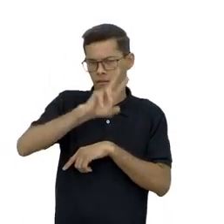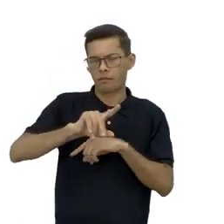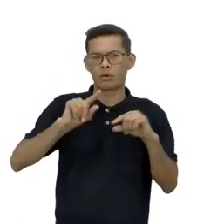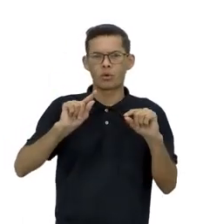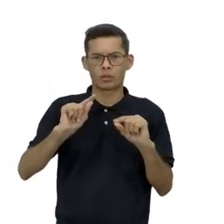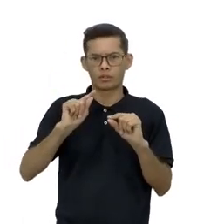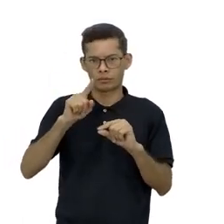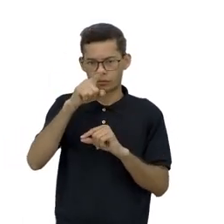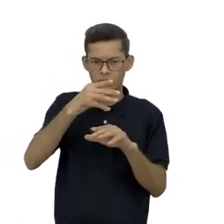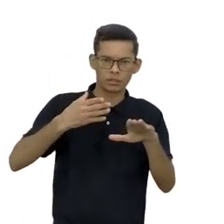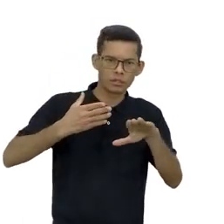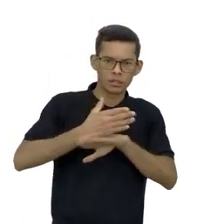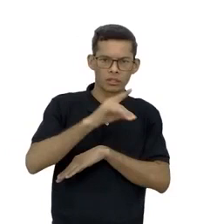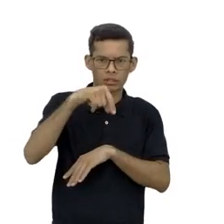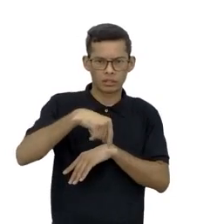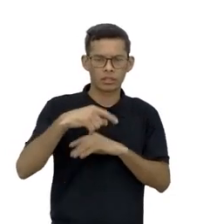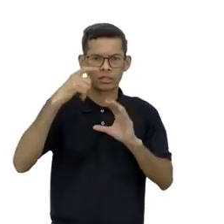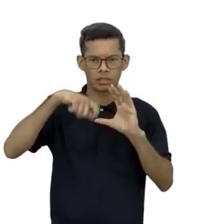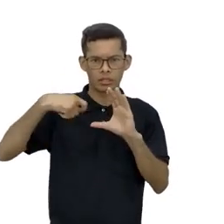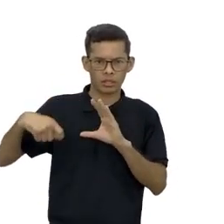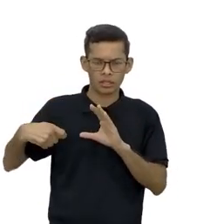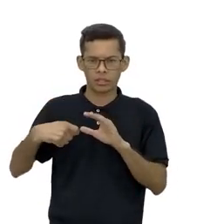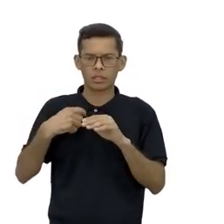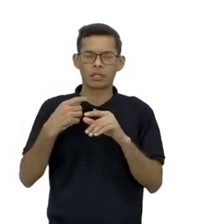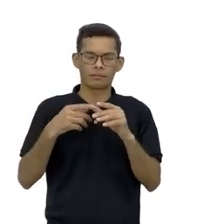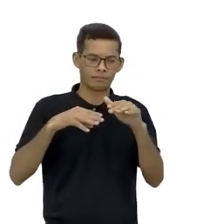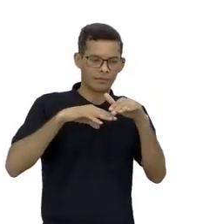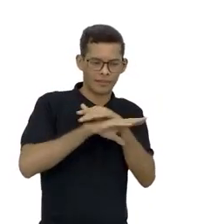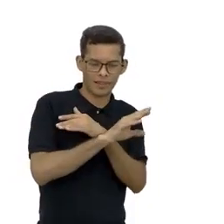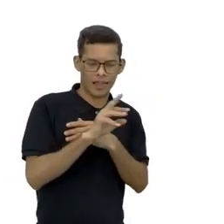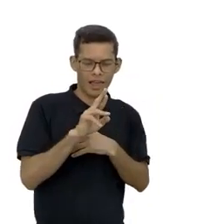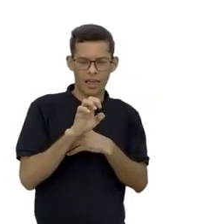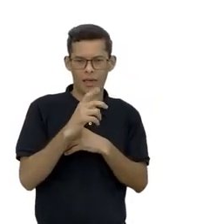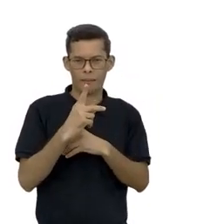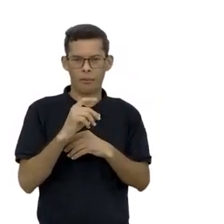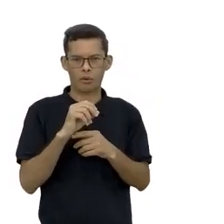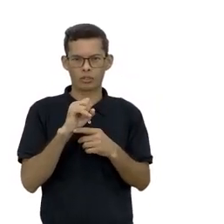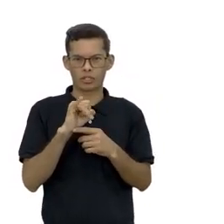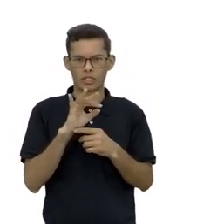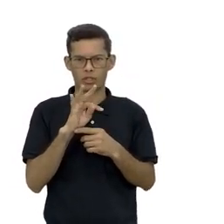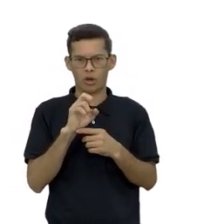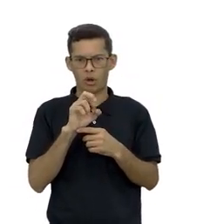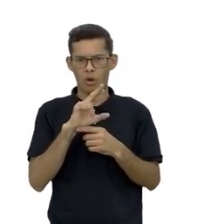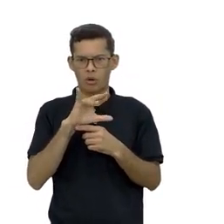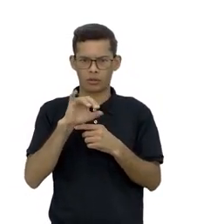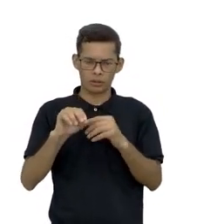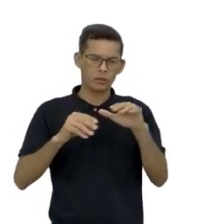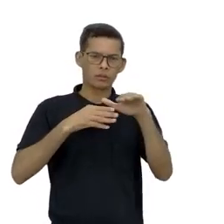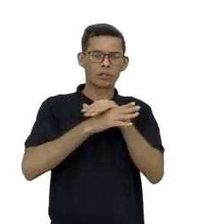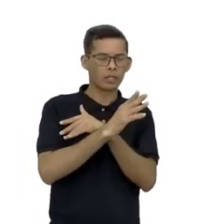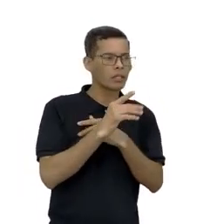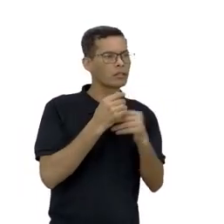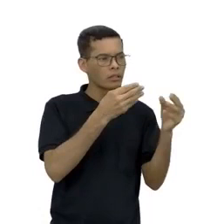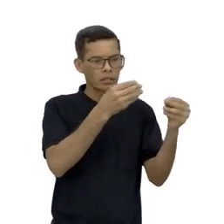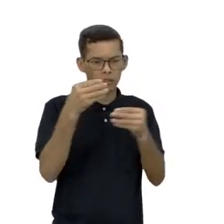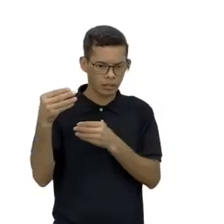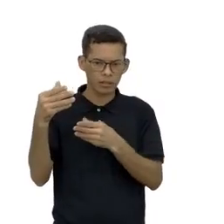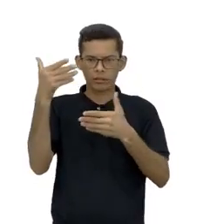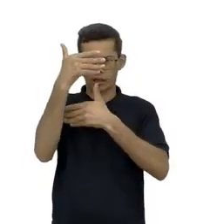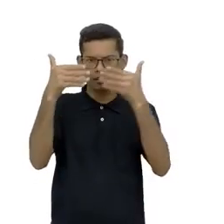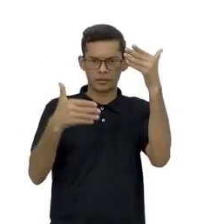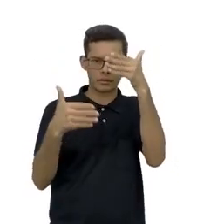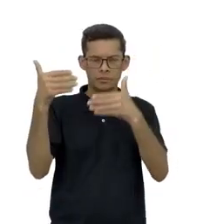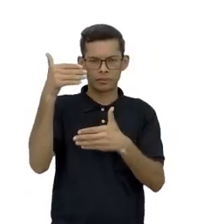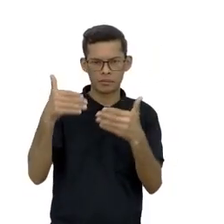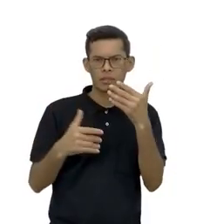acessam essa transmissão no repositório, vocês têm acesso também ao PPT, a essa